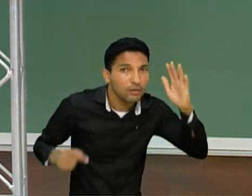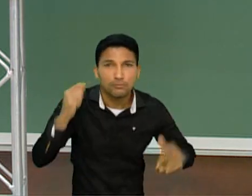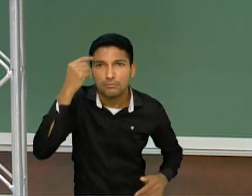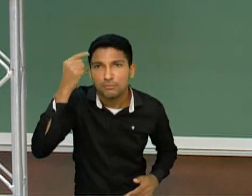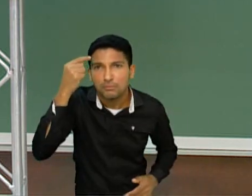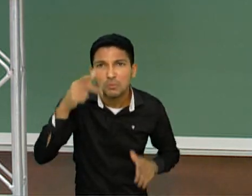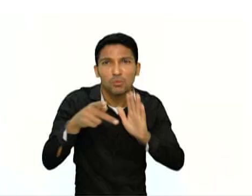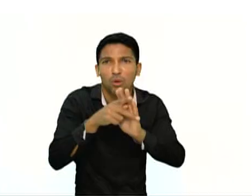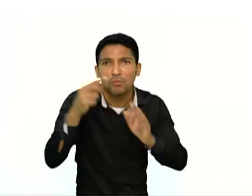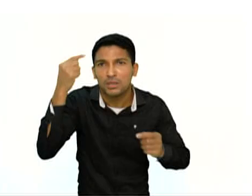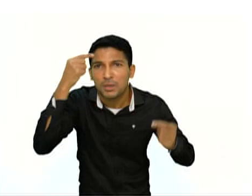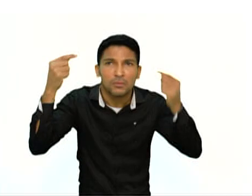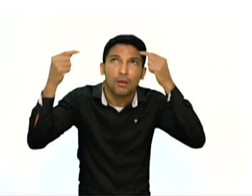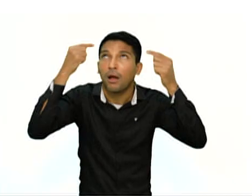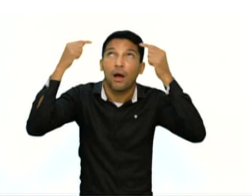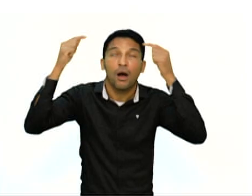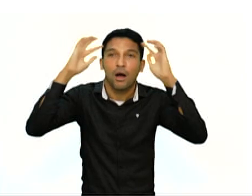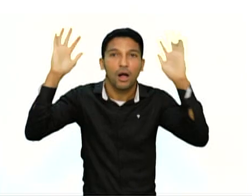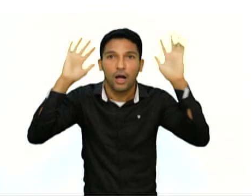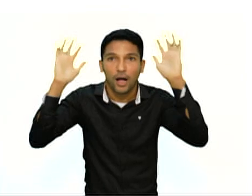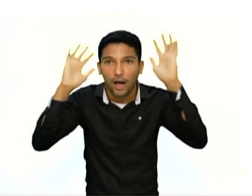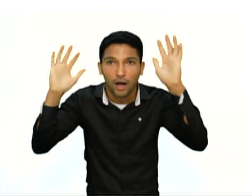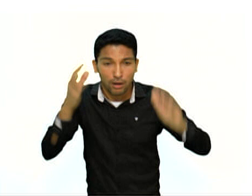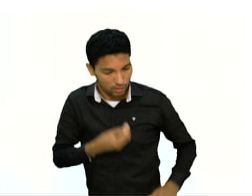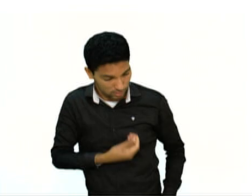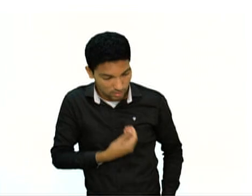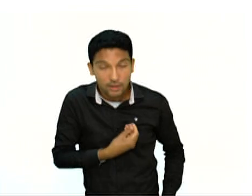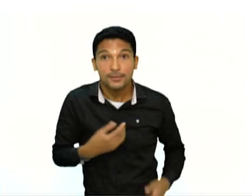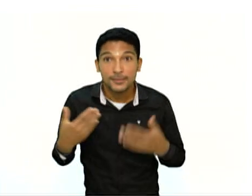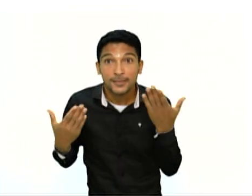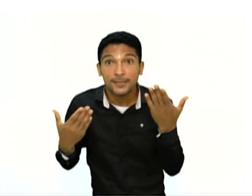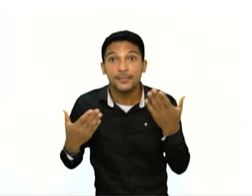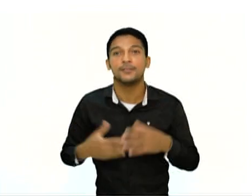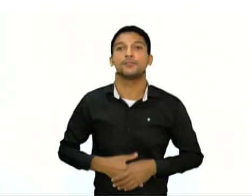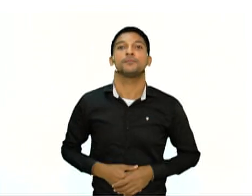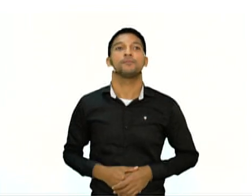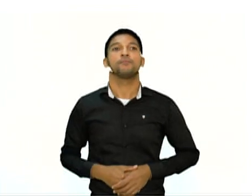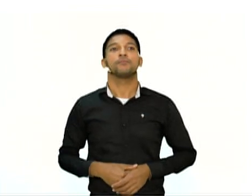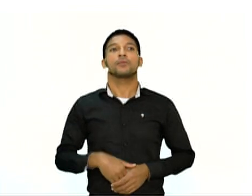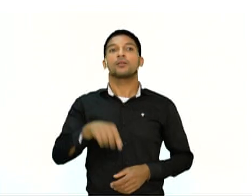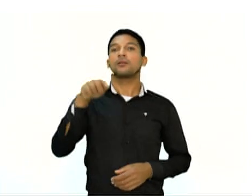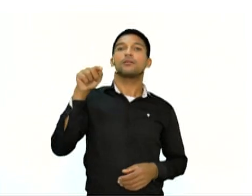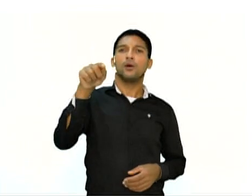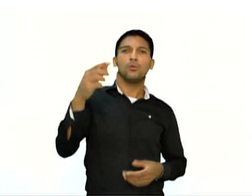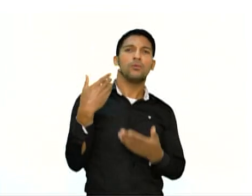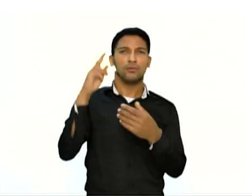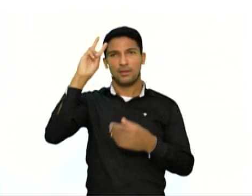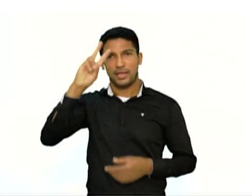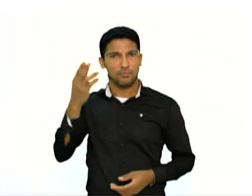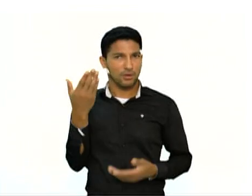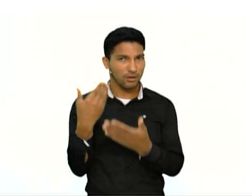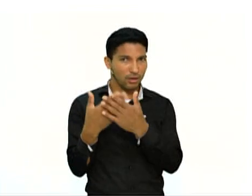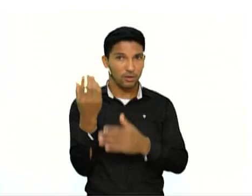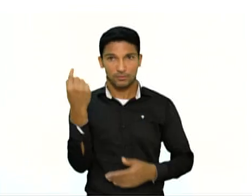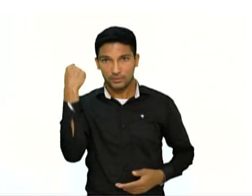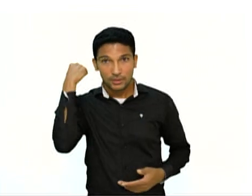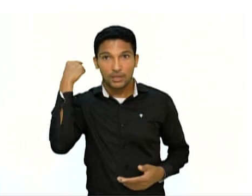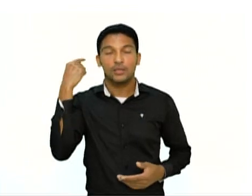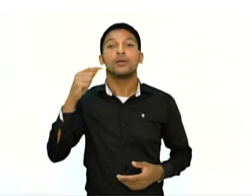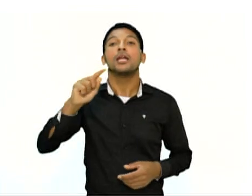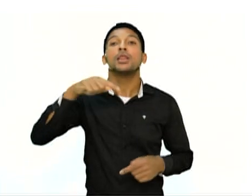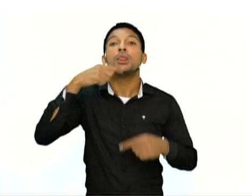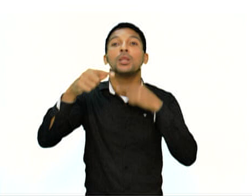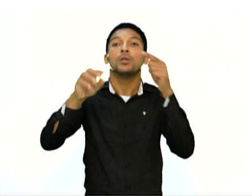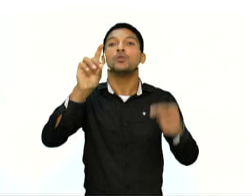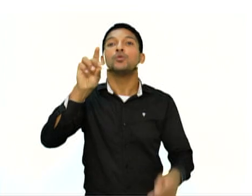existência. Se vocês se recordarem, na última aula, nós vimos a ideia da dúvida metódica. Duvidando